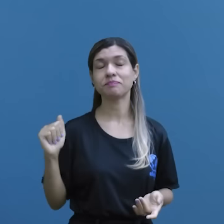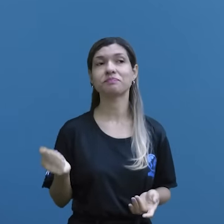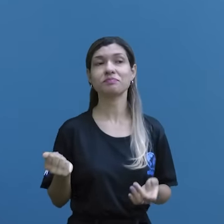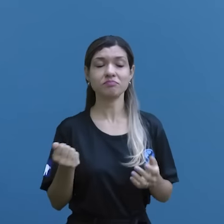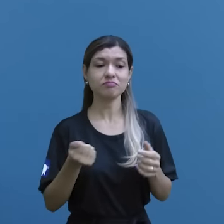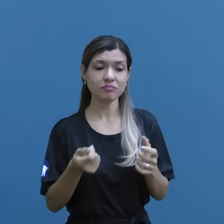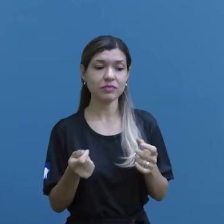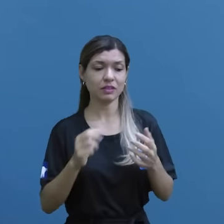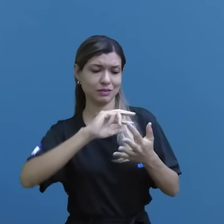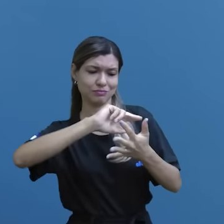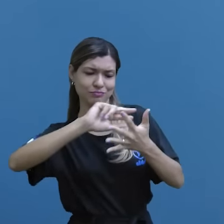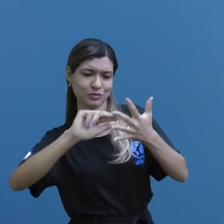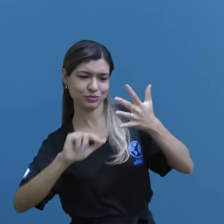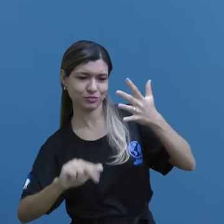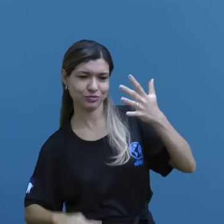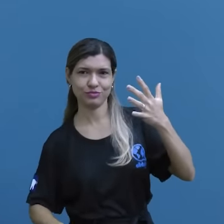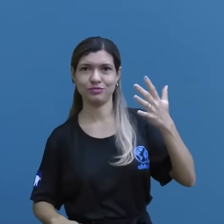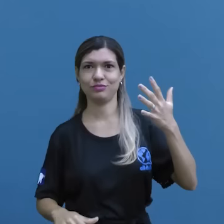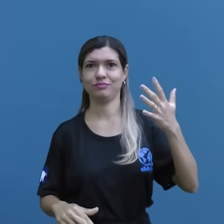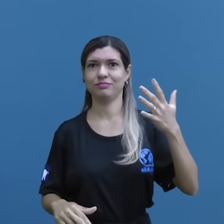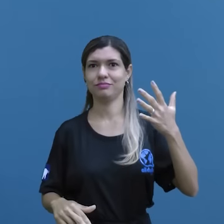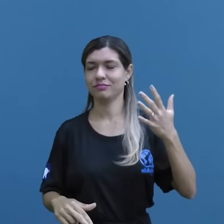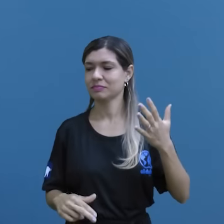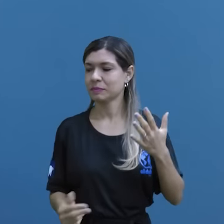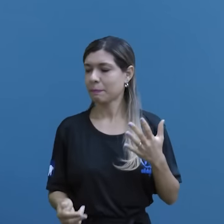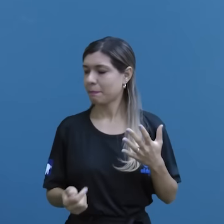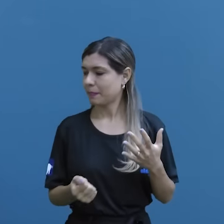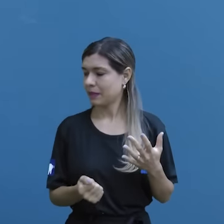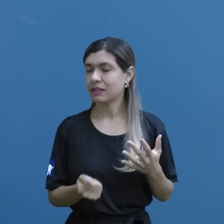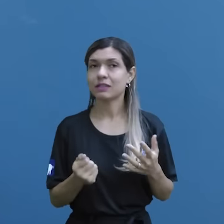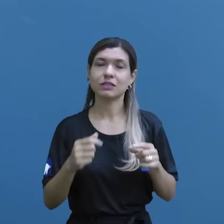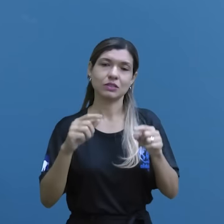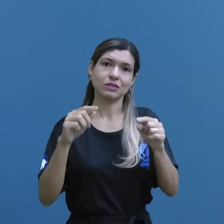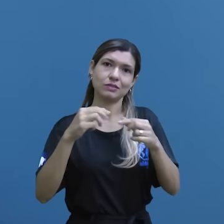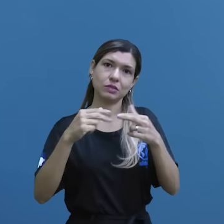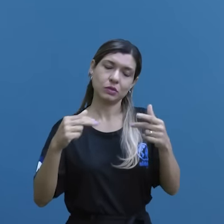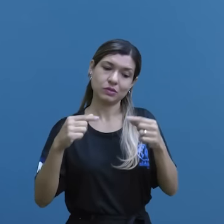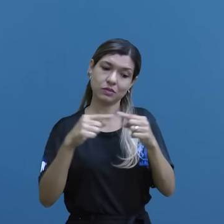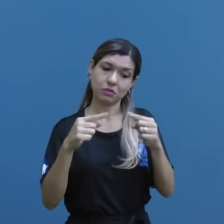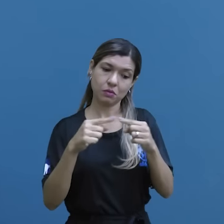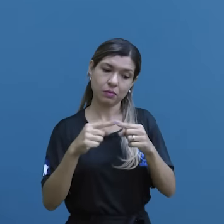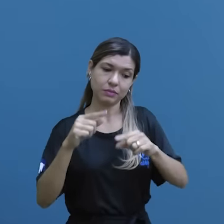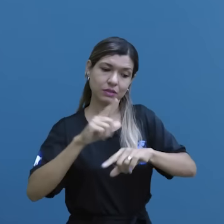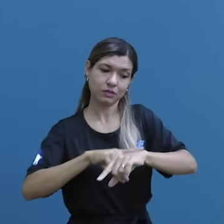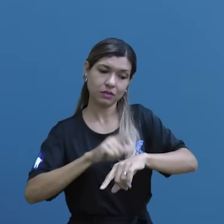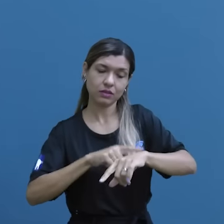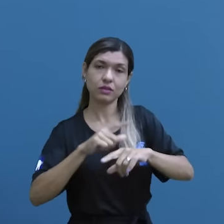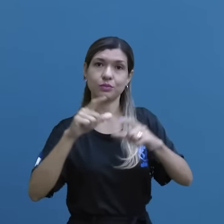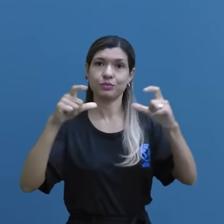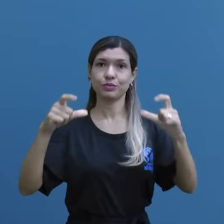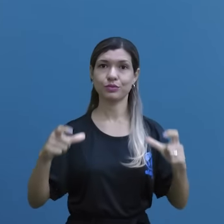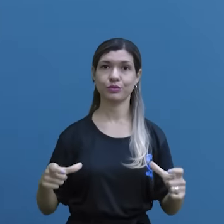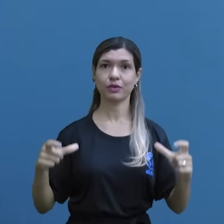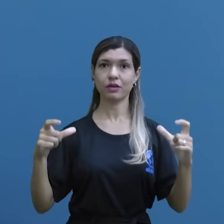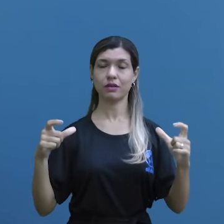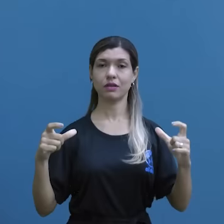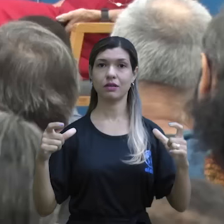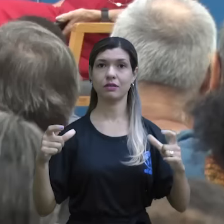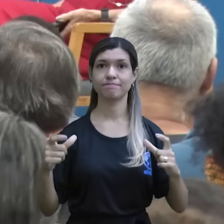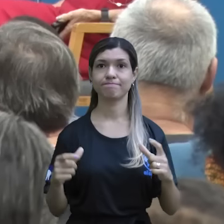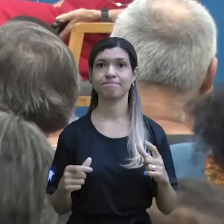ideia, dessa linha do Rio de Janeiro que é ampliada... Né, e vai longe, né, porque ele não para em Todos os Santos, vai apanhar uma, né, e